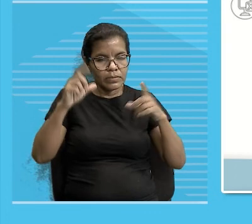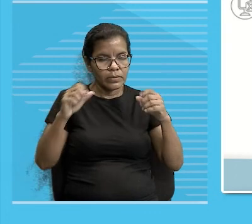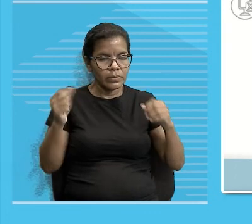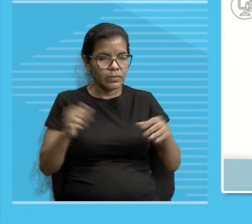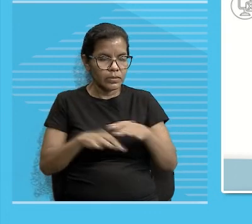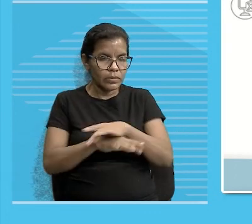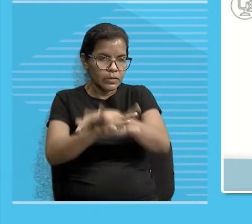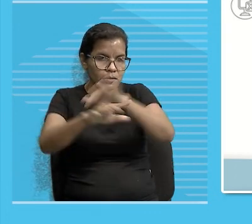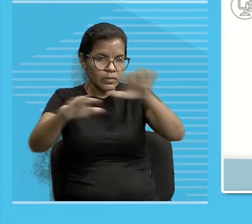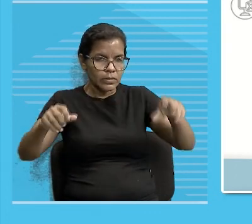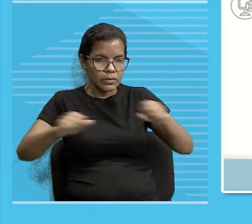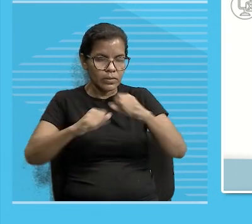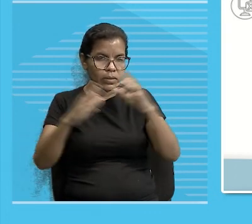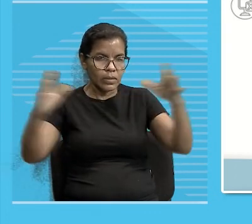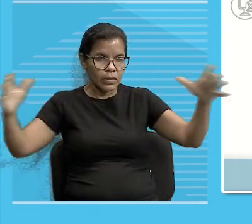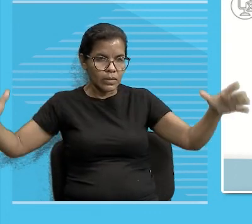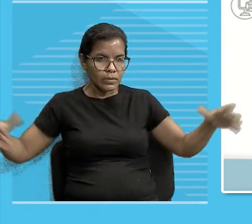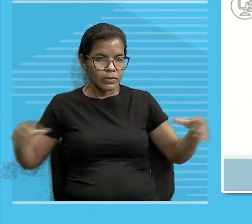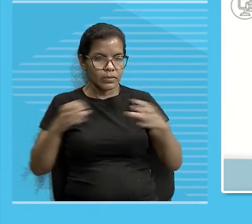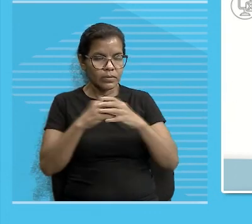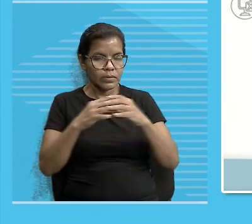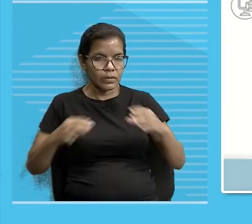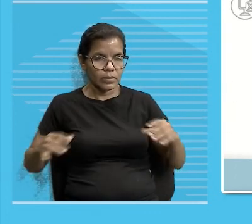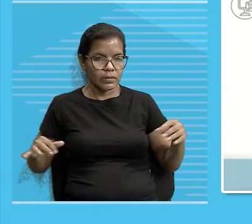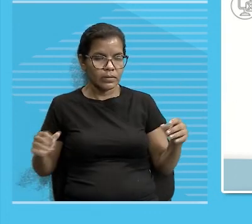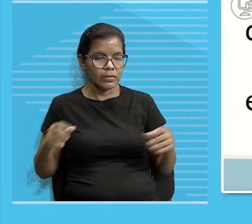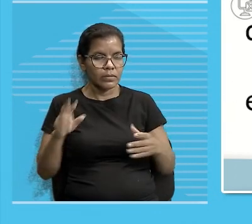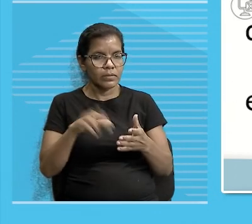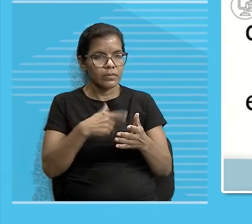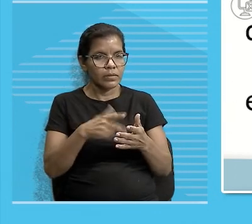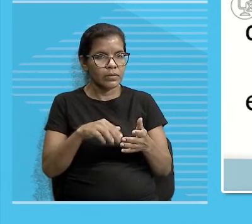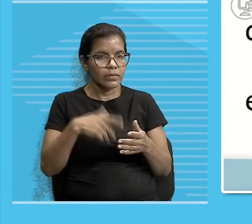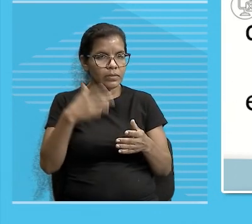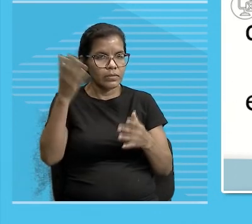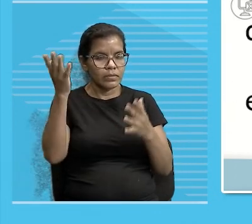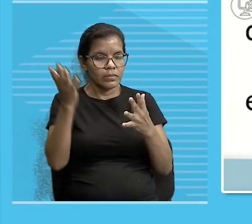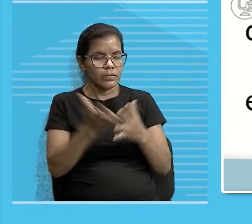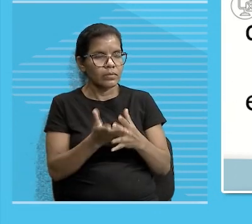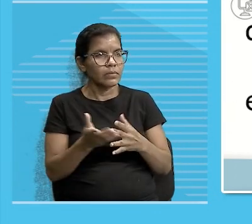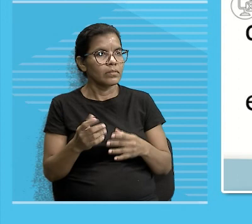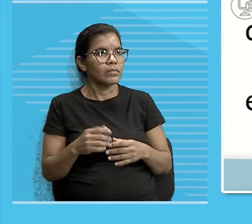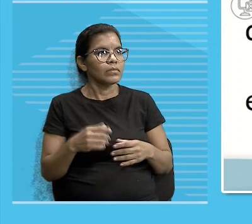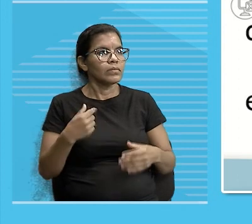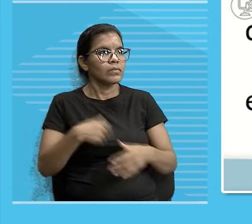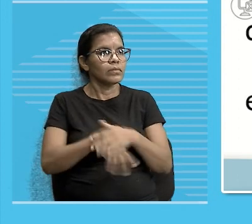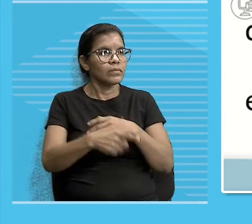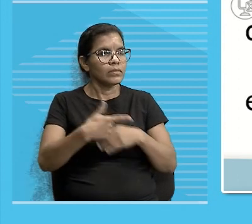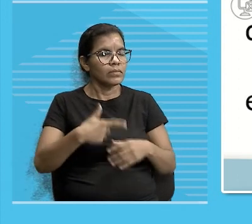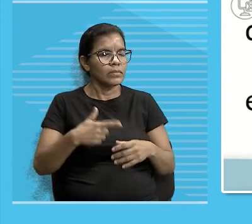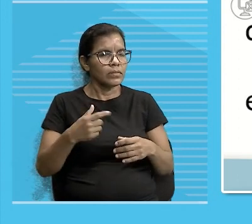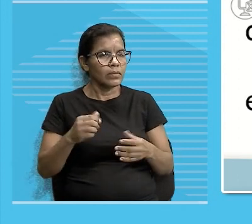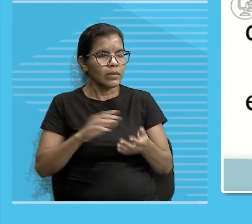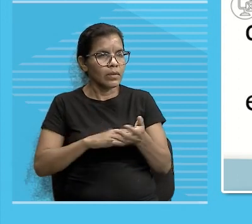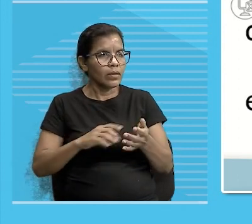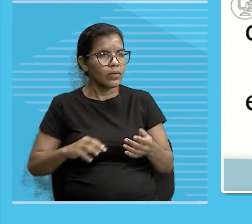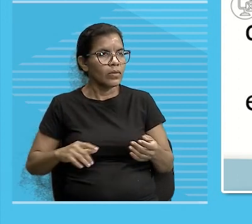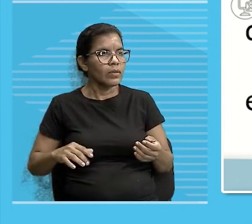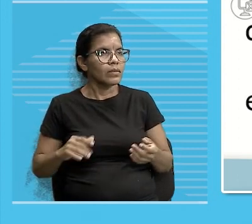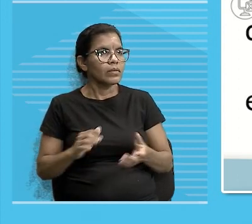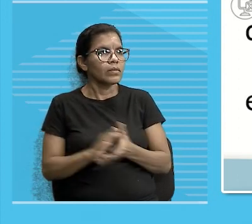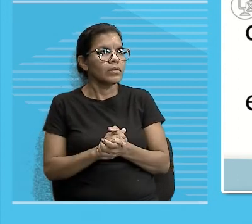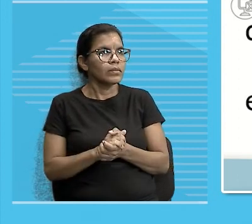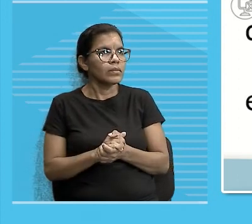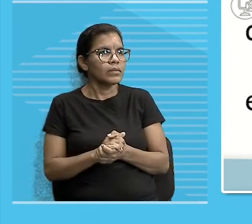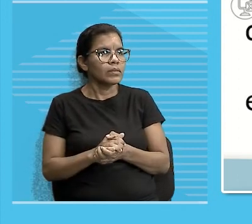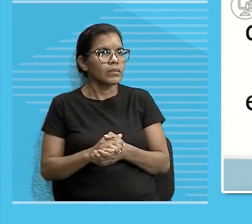são características da pintura barroca, tá bom? Mais umazinha. Questão 2, quantas técnicas de pintura?